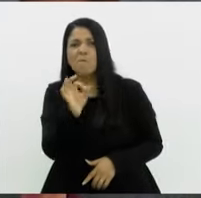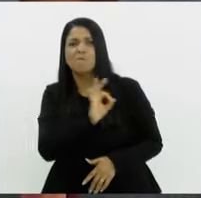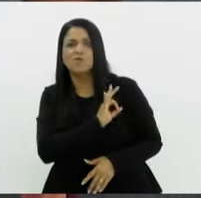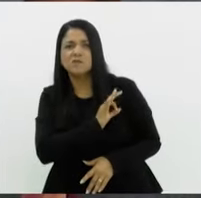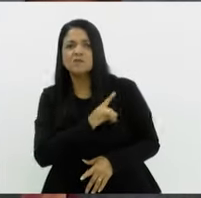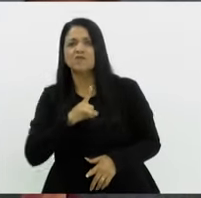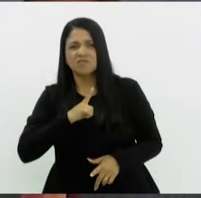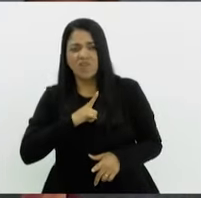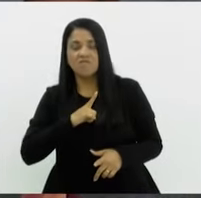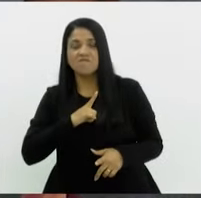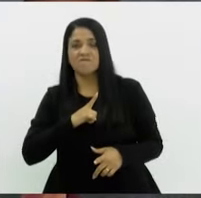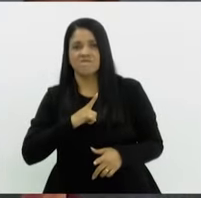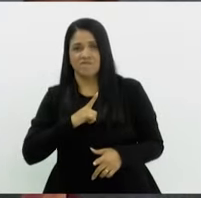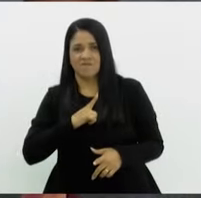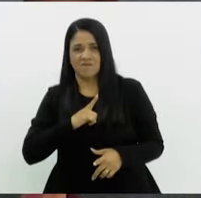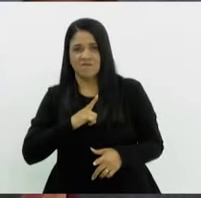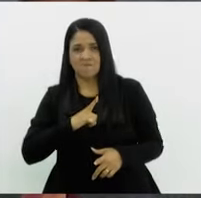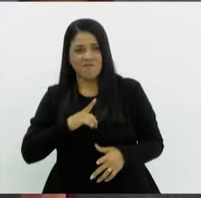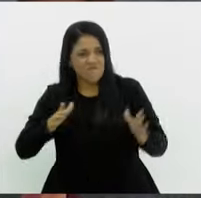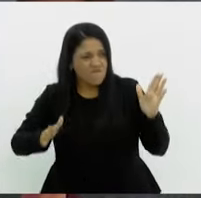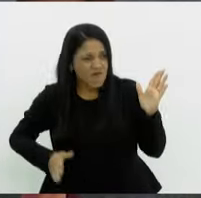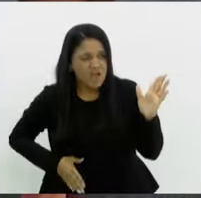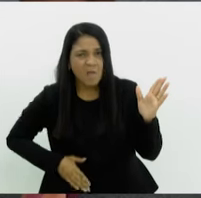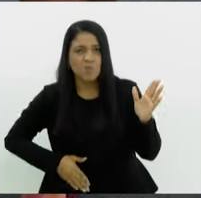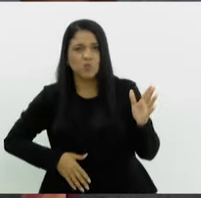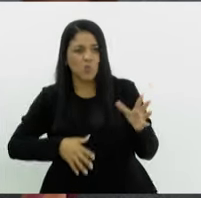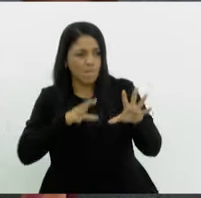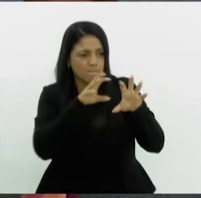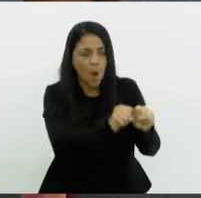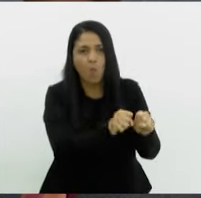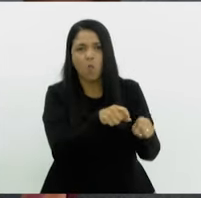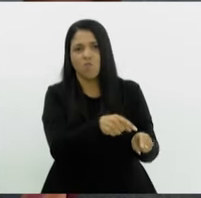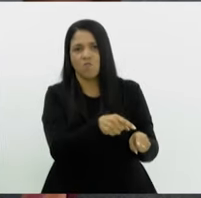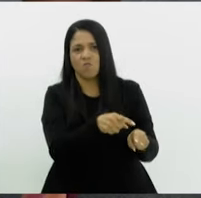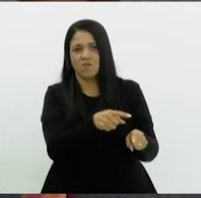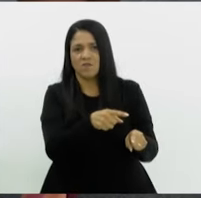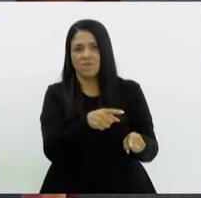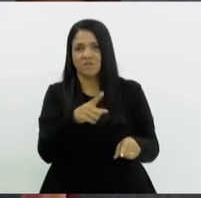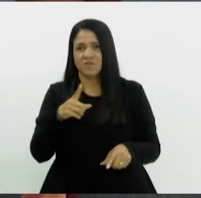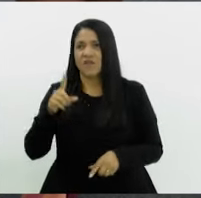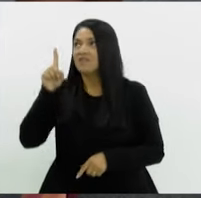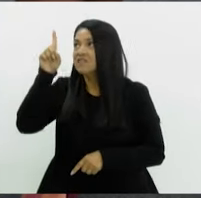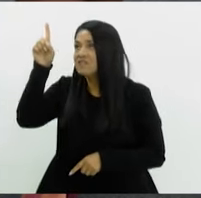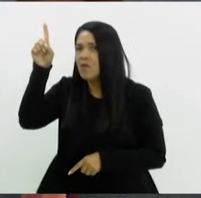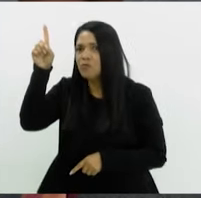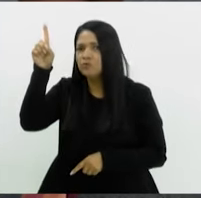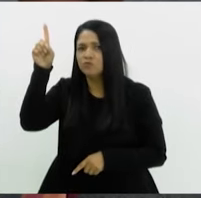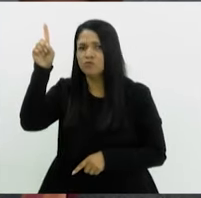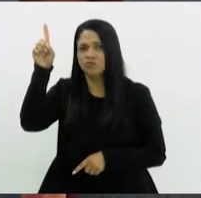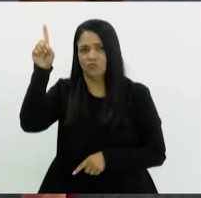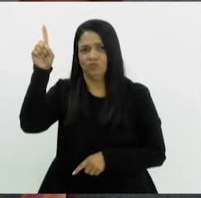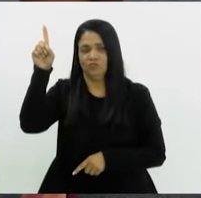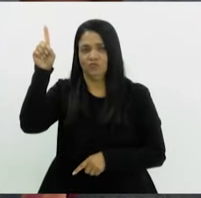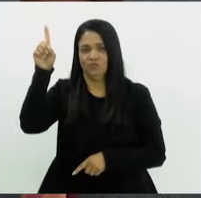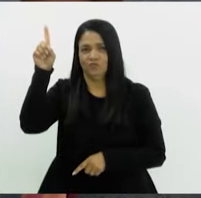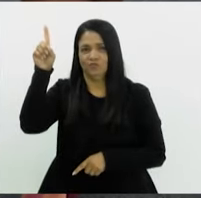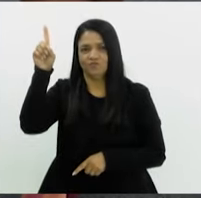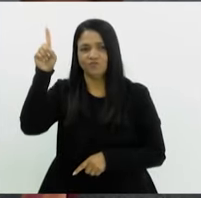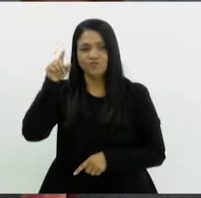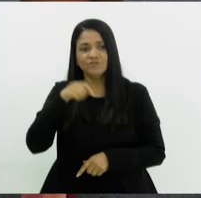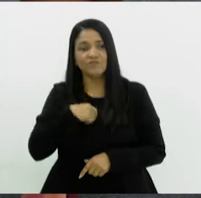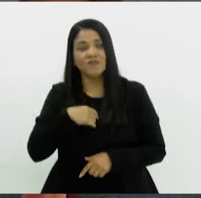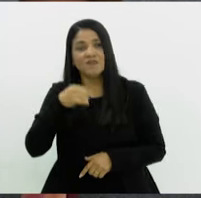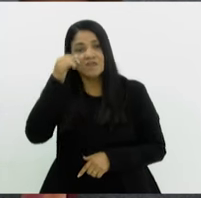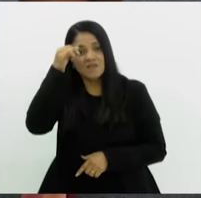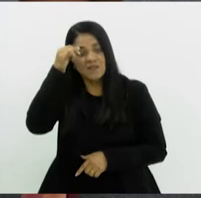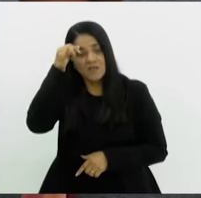aqueles vagabundos? A dificuldade foi Deus que não fez com que aqueles elementos que